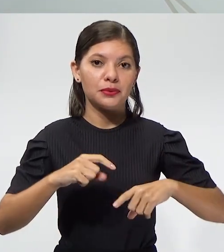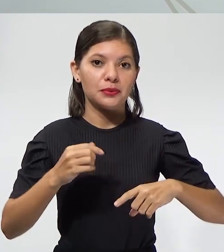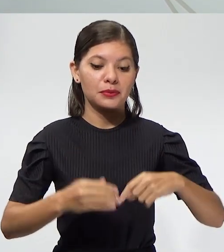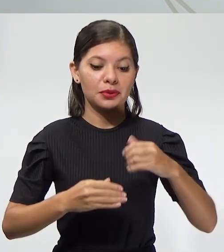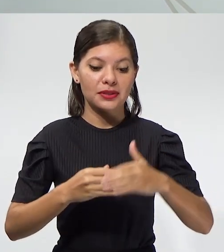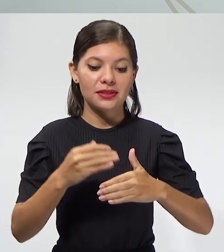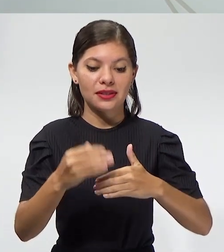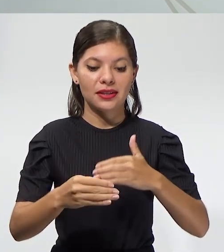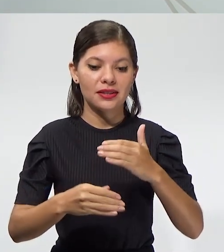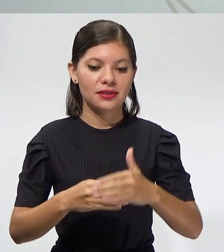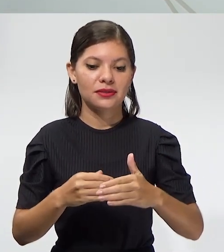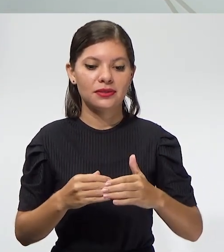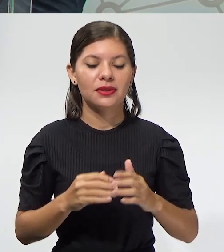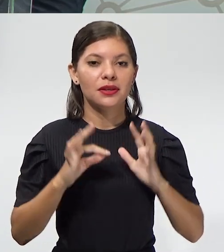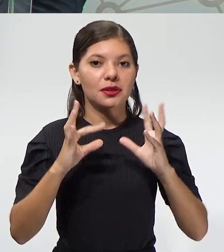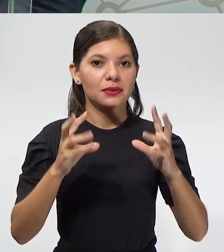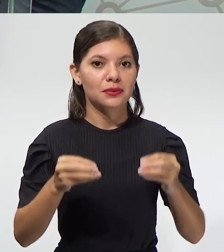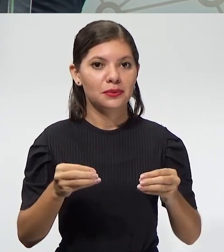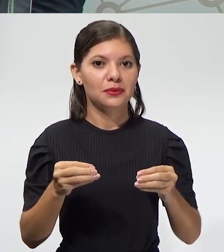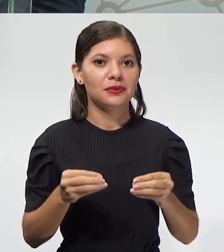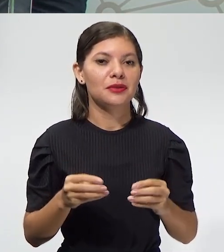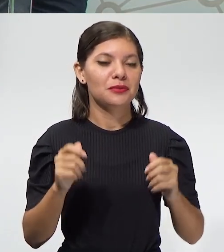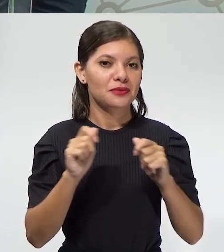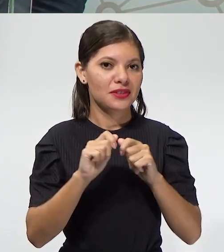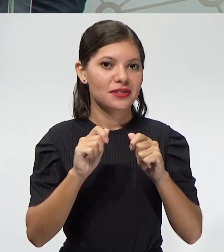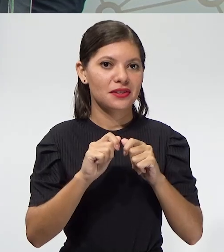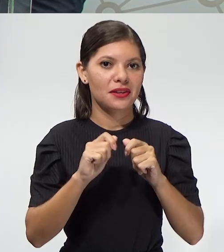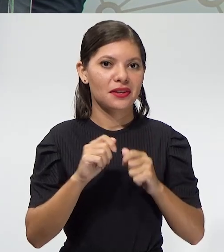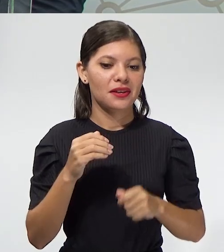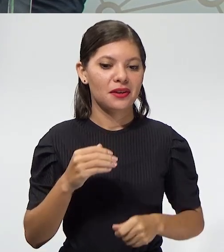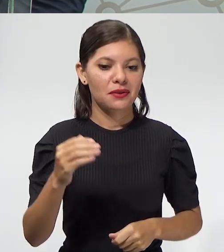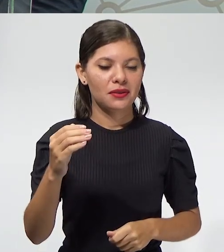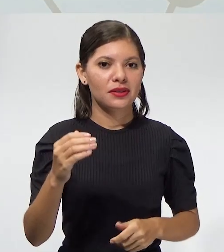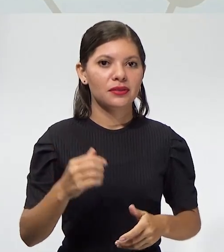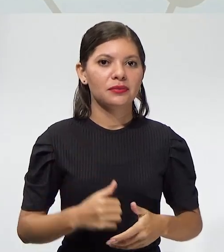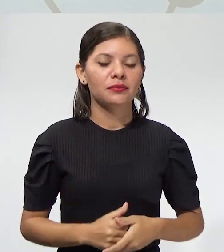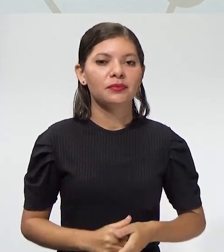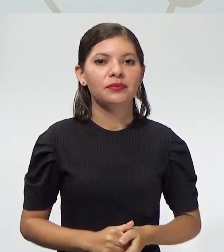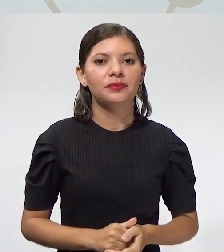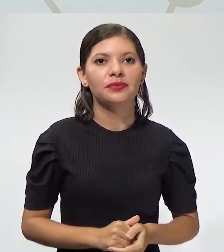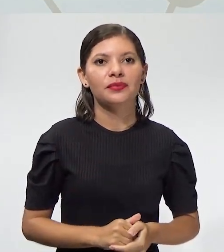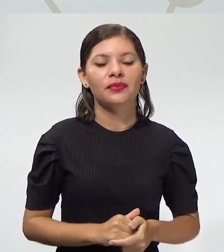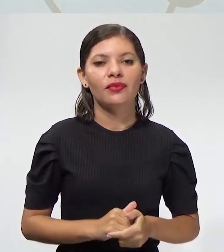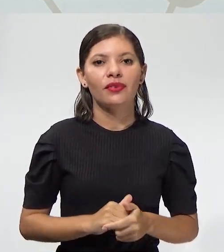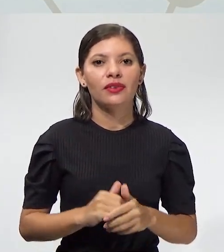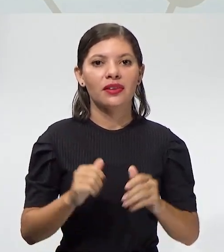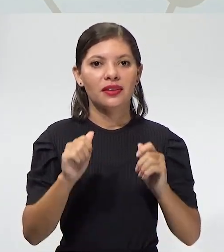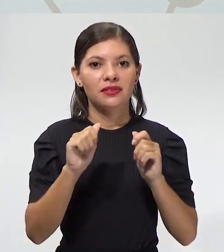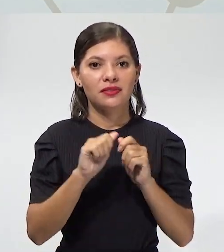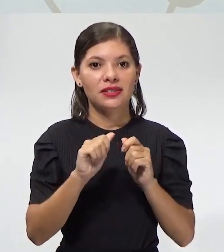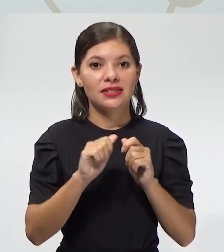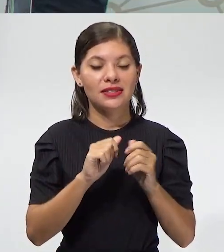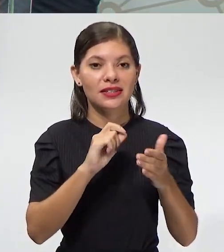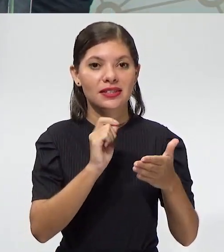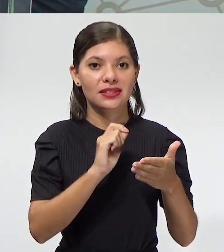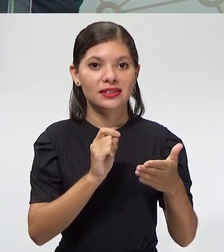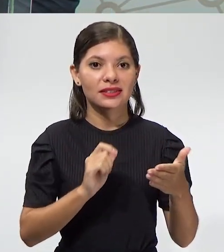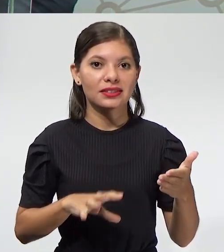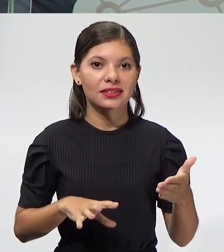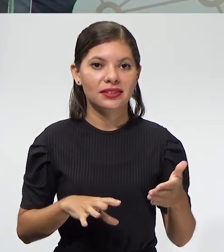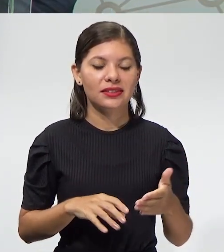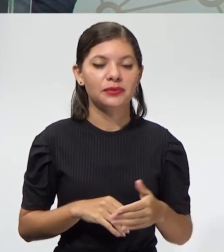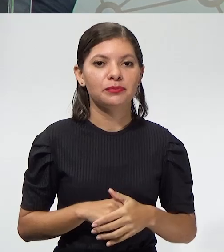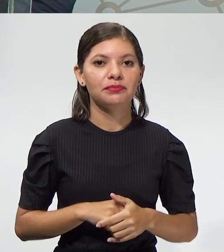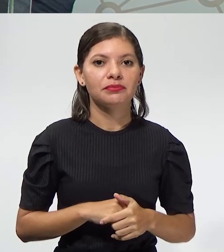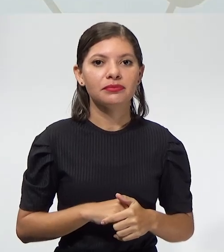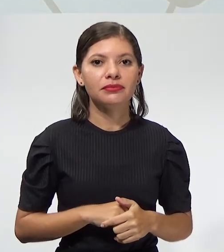começar a viver a partir de agora, né, professor? Sim, para a gente poder fazer, né, aí a nossa escrita. E é interessante, a